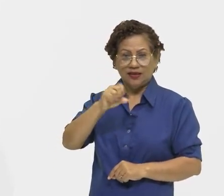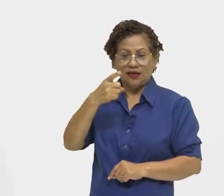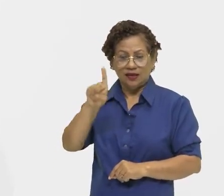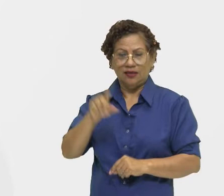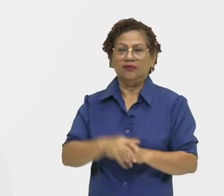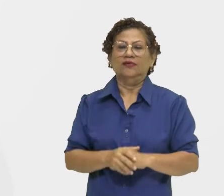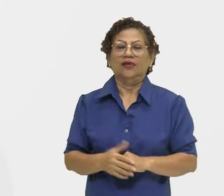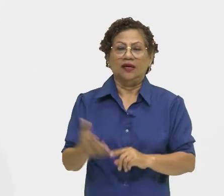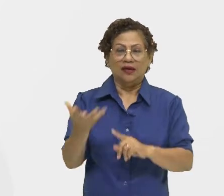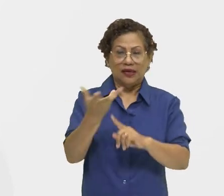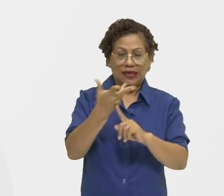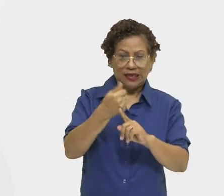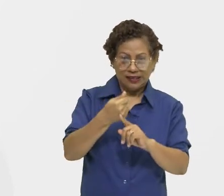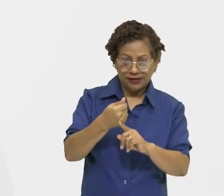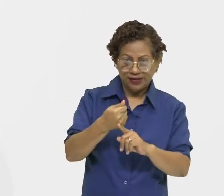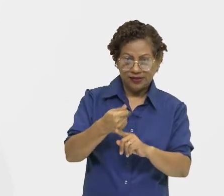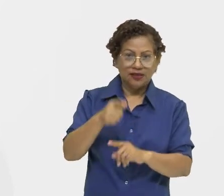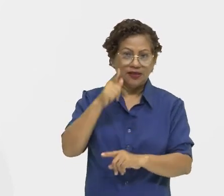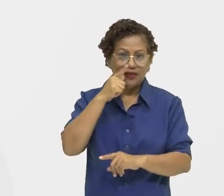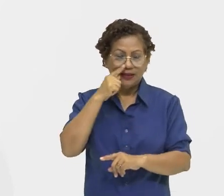grega liga-se à